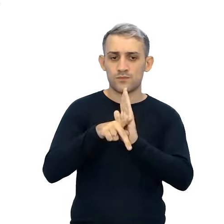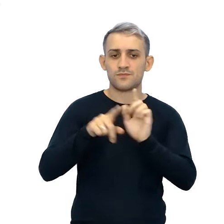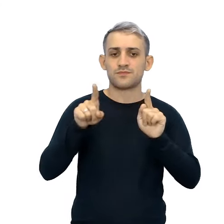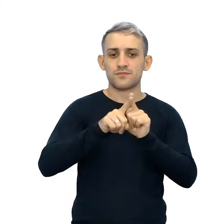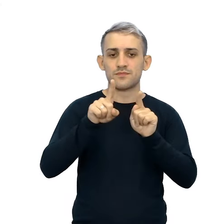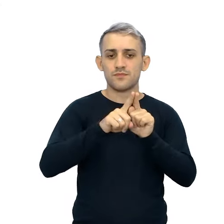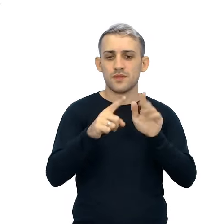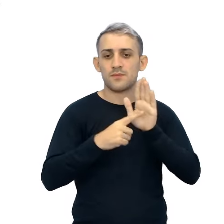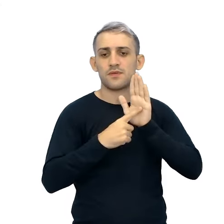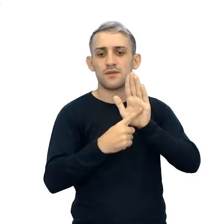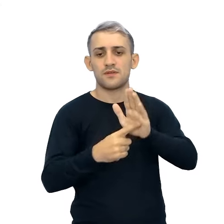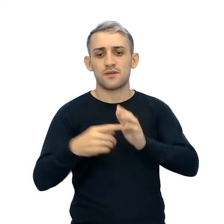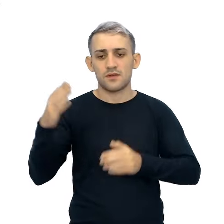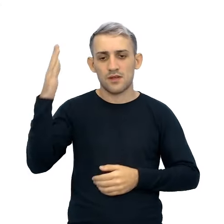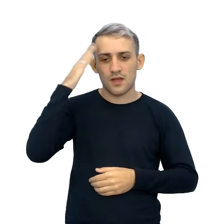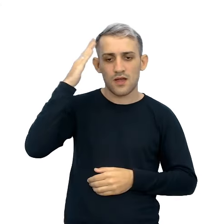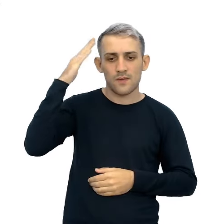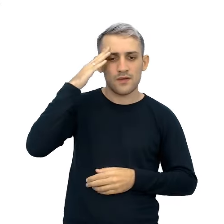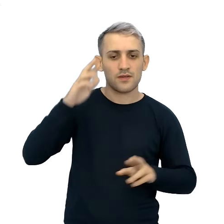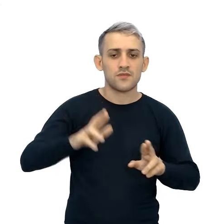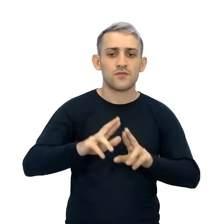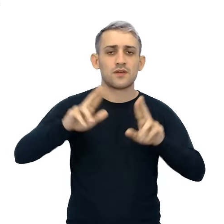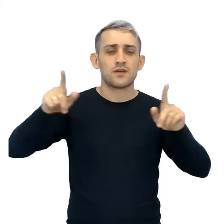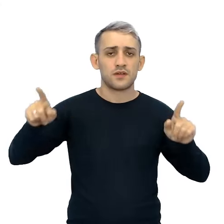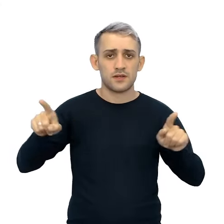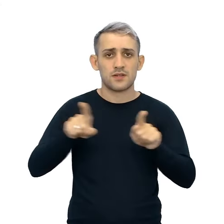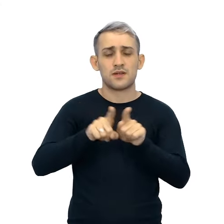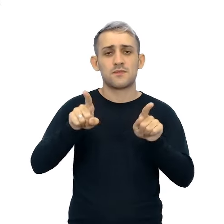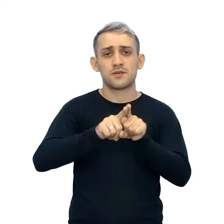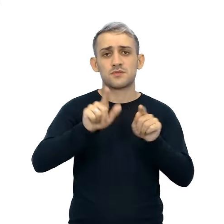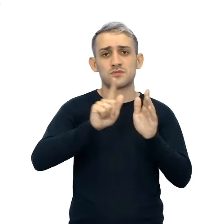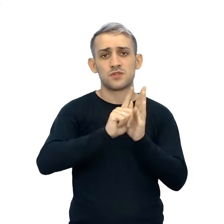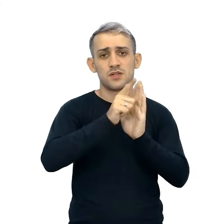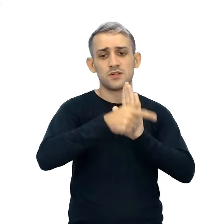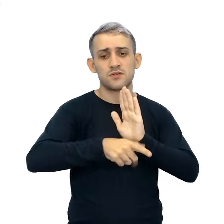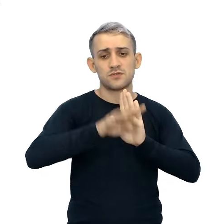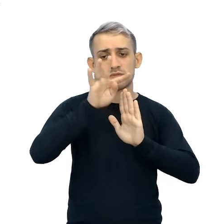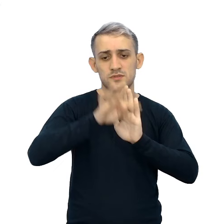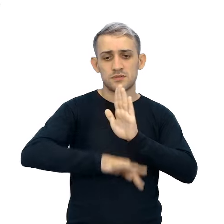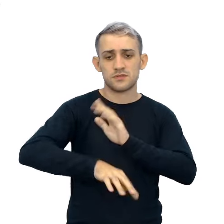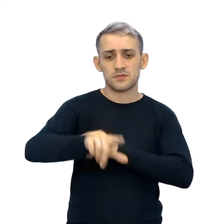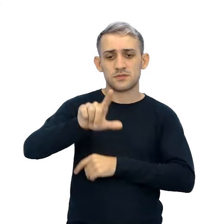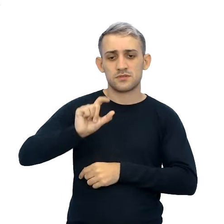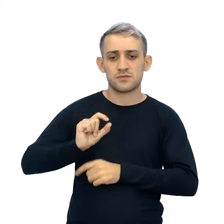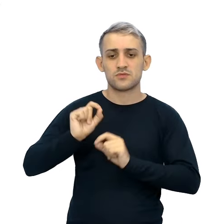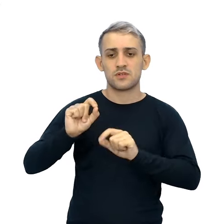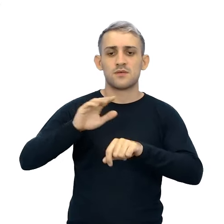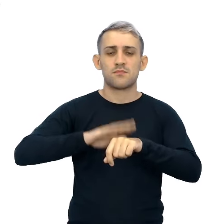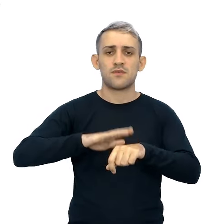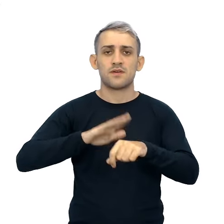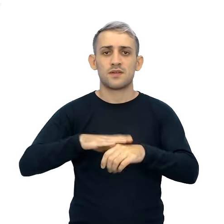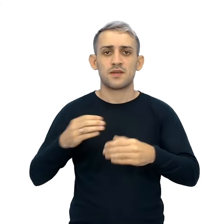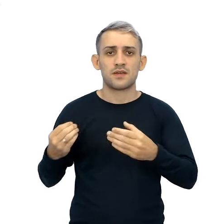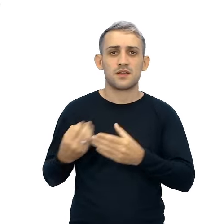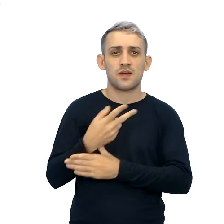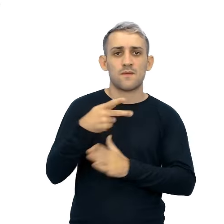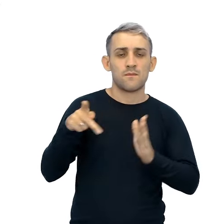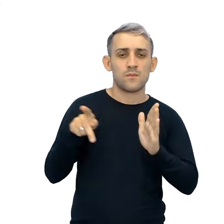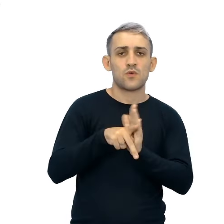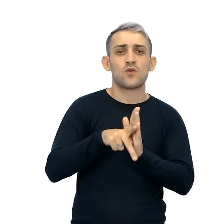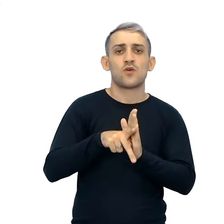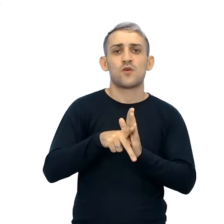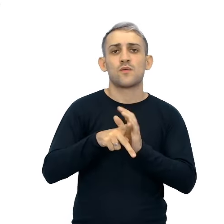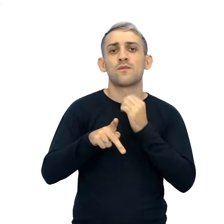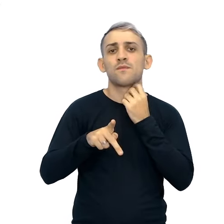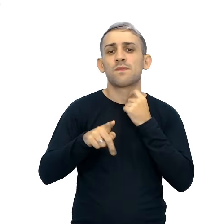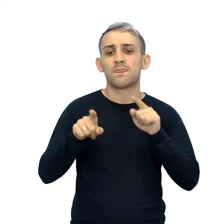de diferentes de formas de saberes, e o gênero textual escolhido para materializar esse domínio social e